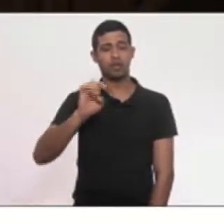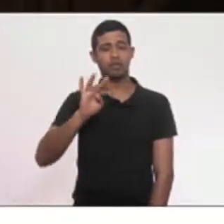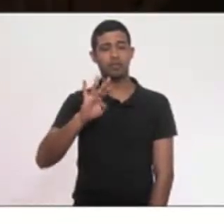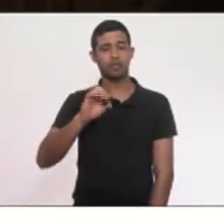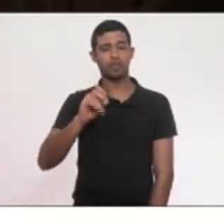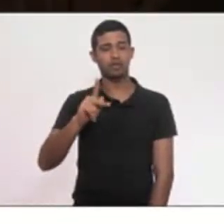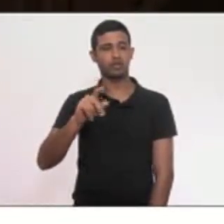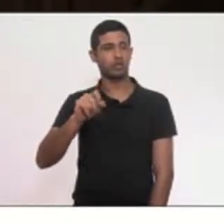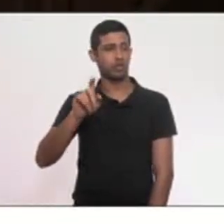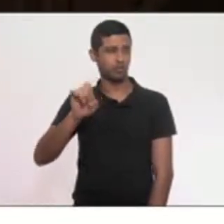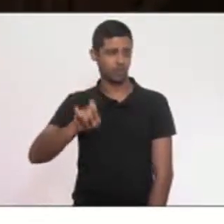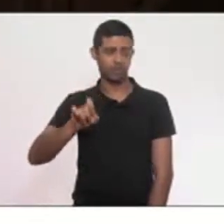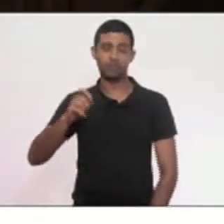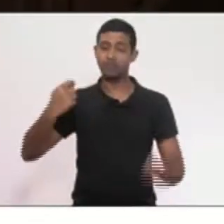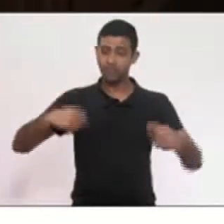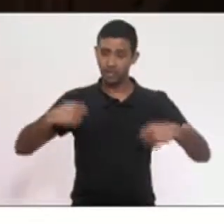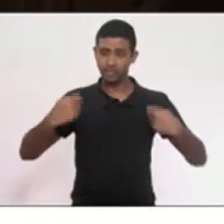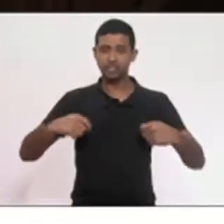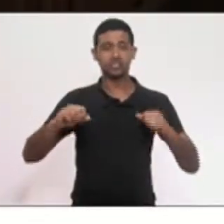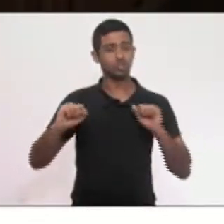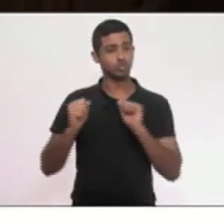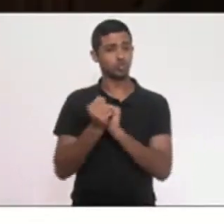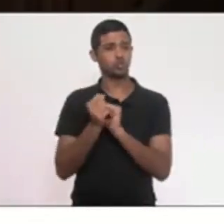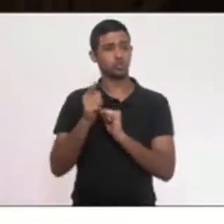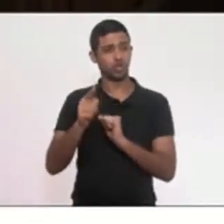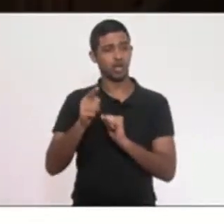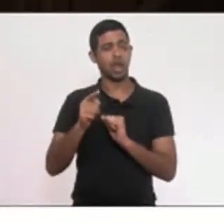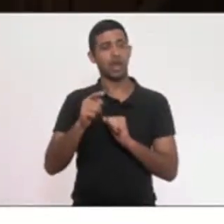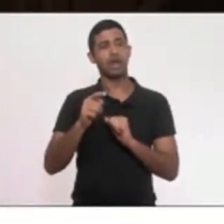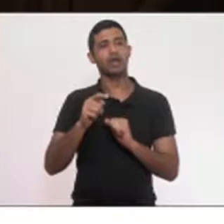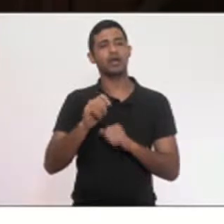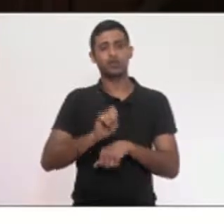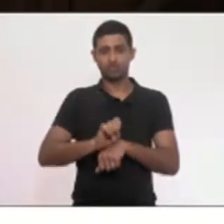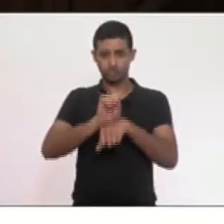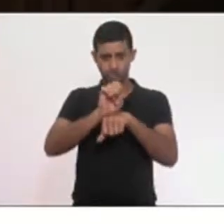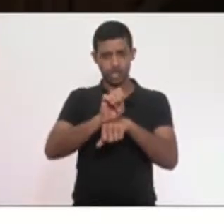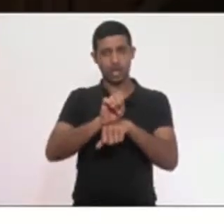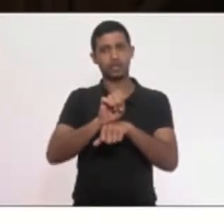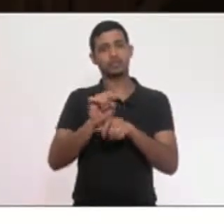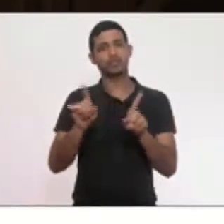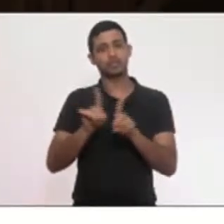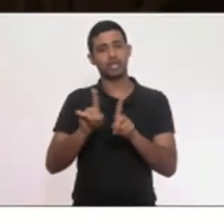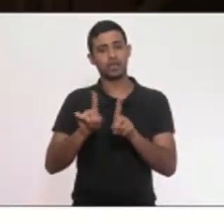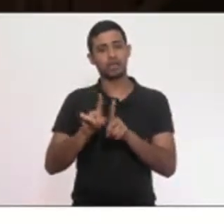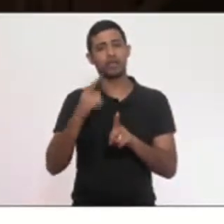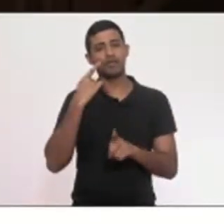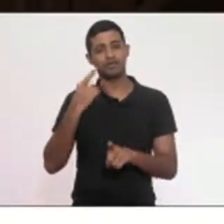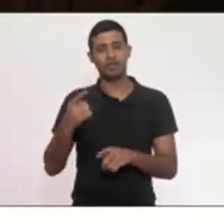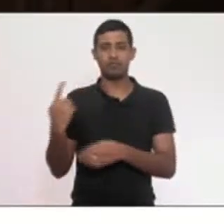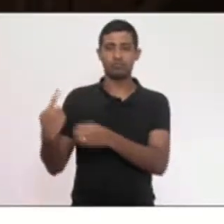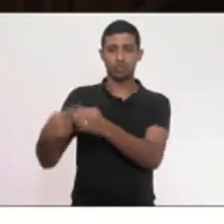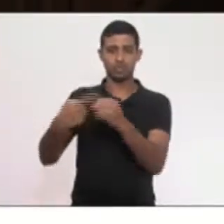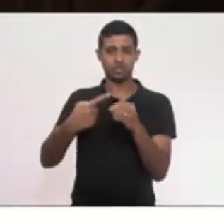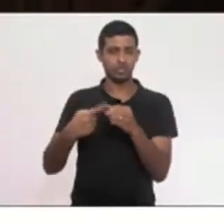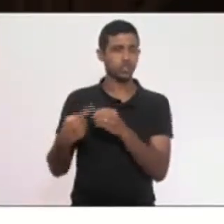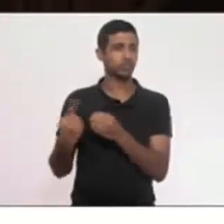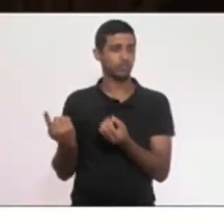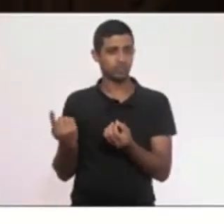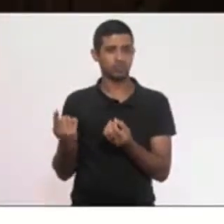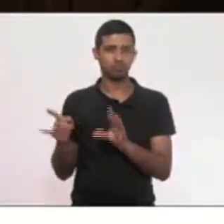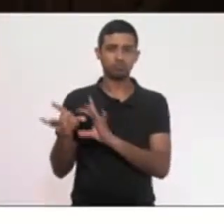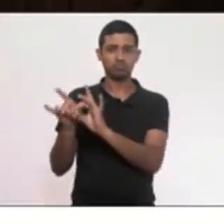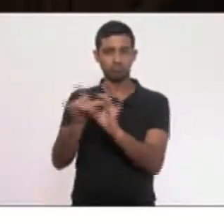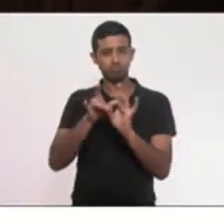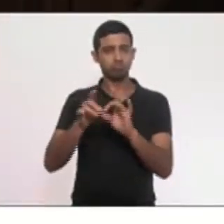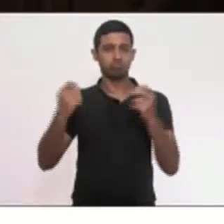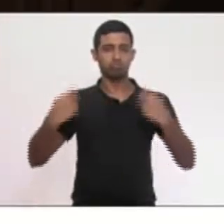em conjunto pelo poder público estadual, Estado, um ente federado, e pelos poderes públicos municipais, município, outro